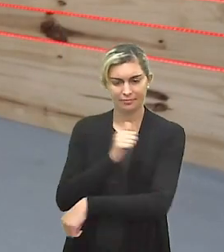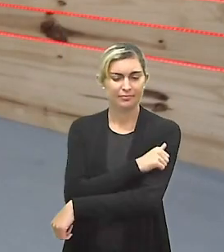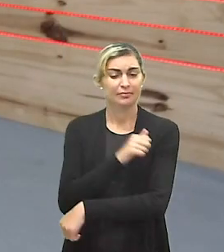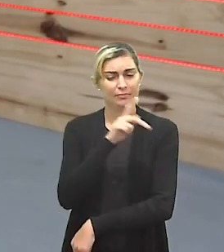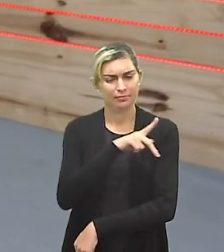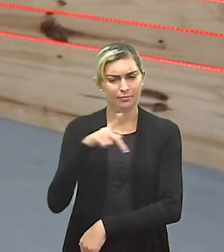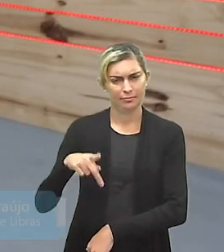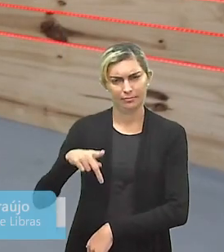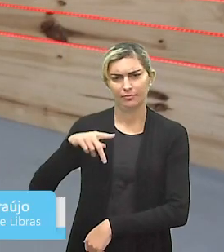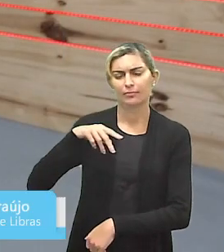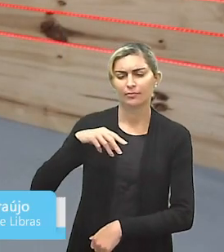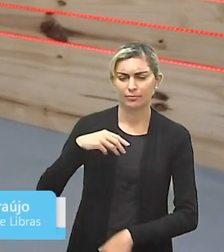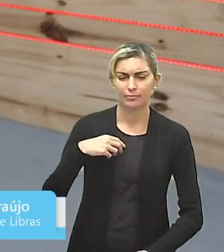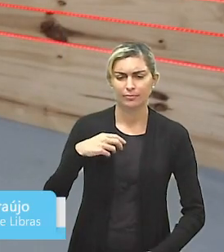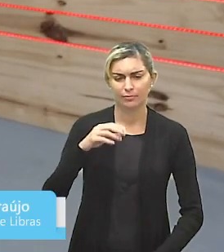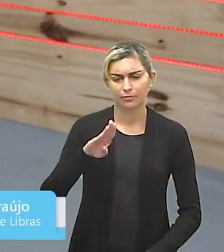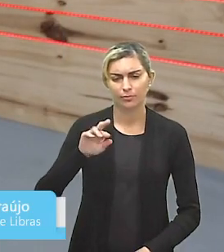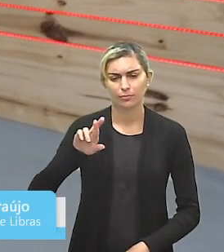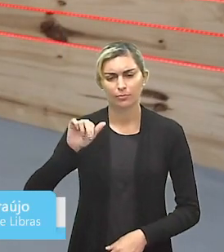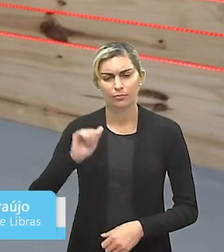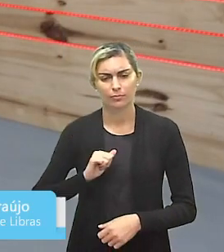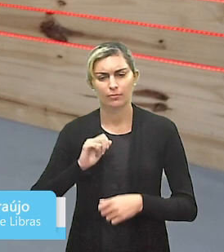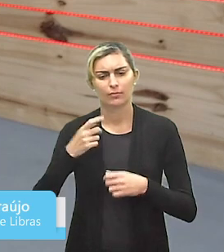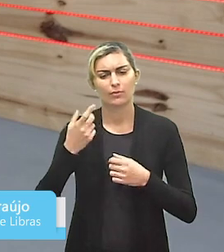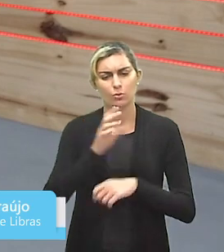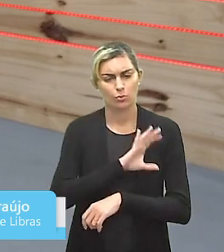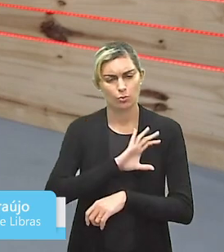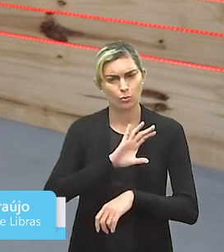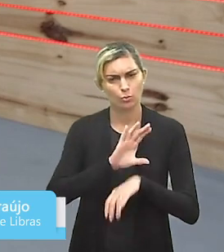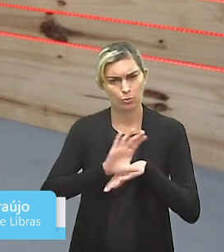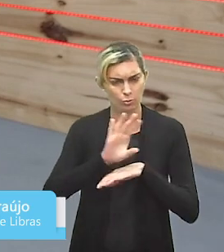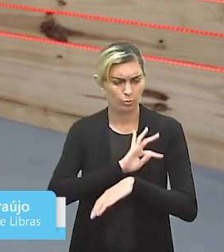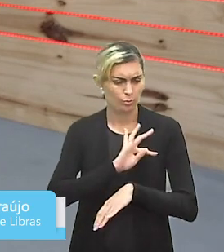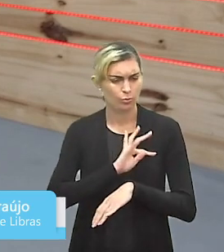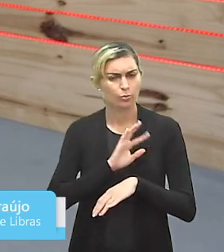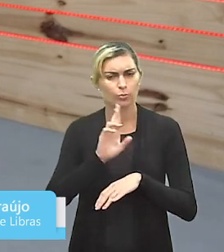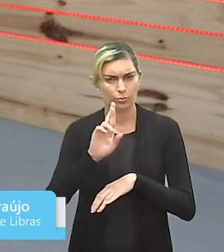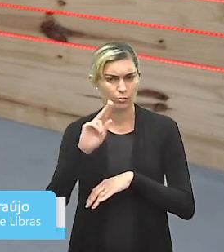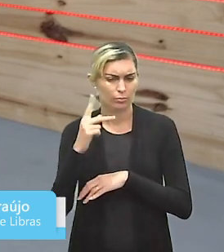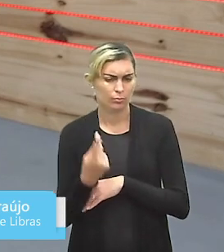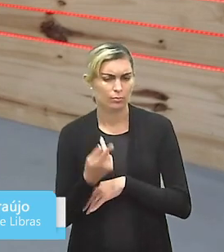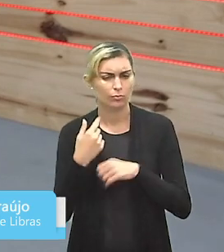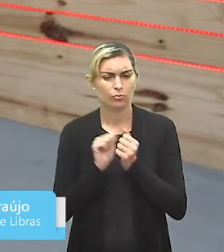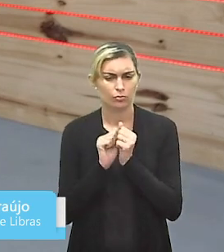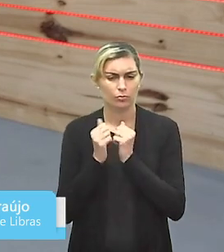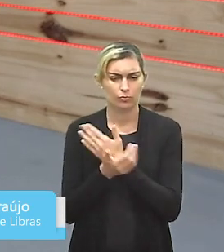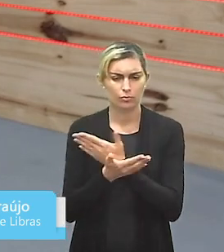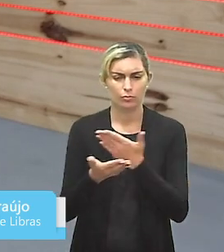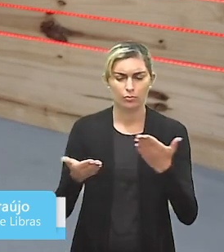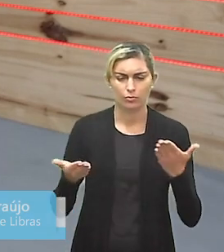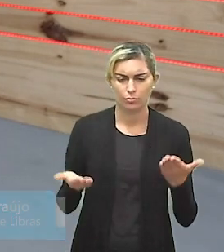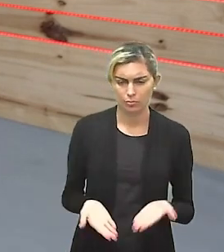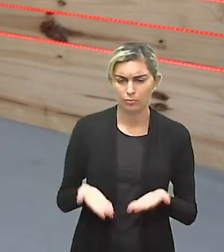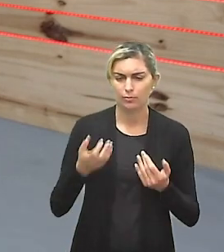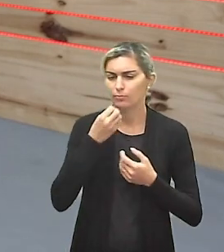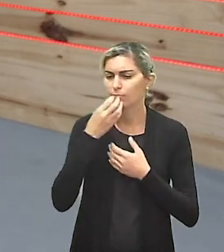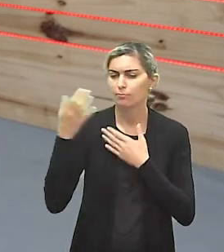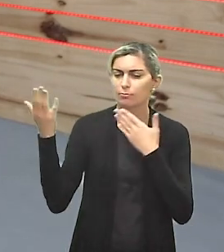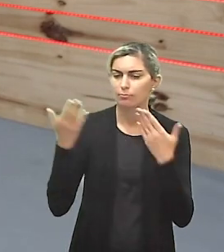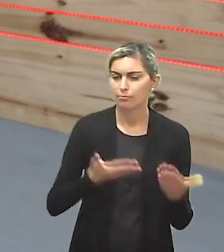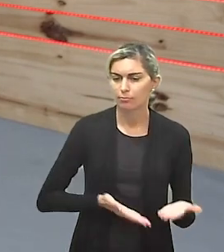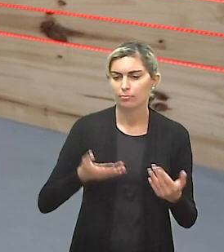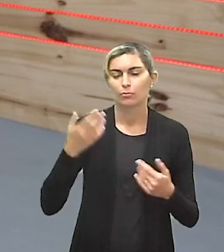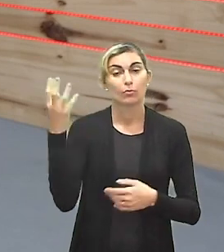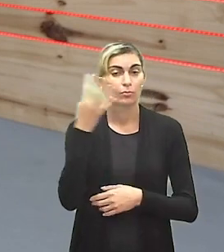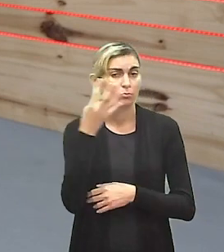eu sou a professora Amanda Oliveira, do curso técnico em Recursos Humanos. Estou com vocês na disciplina de Capital Humano. Seja bem-vinda à nossa